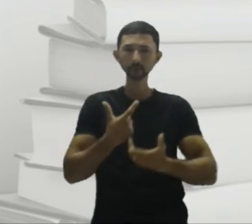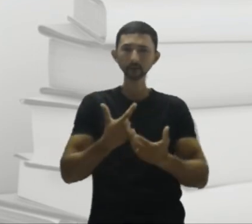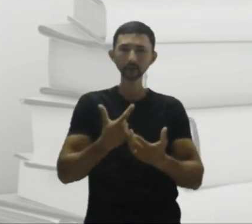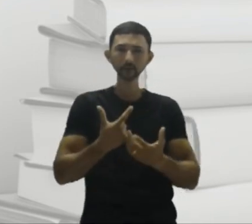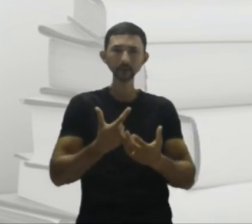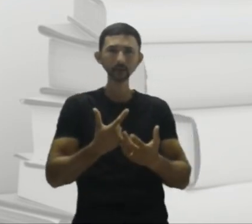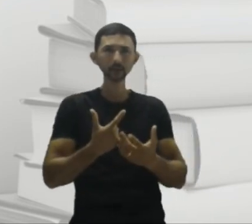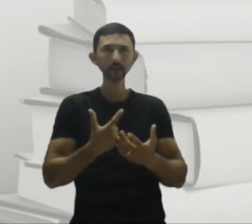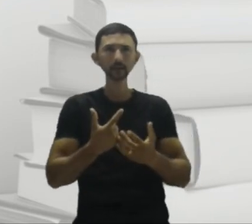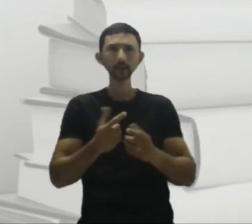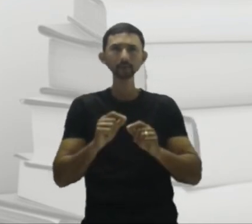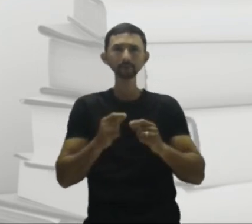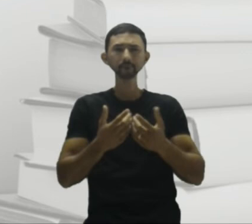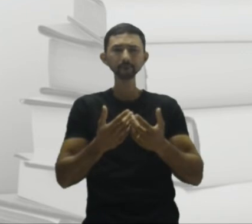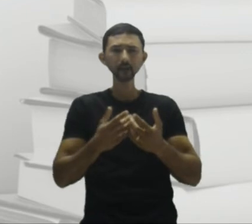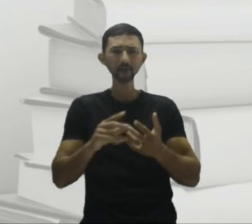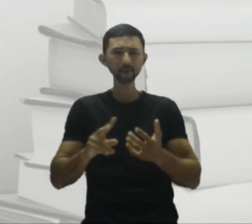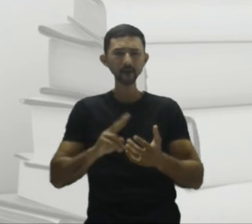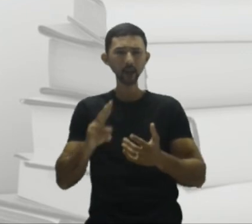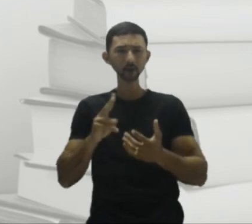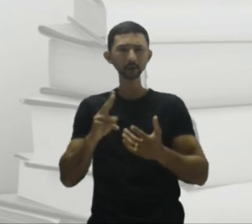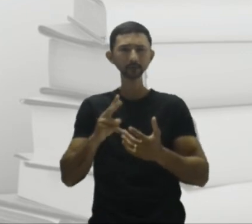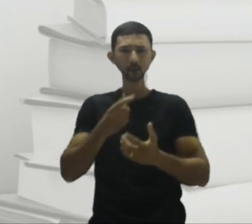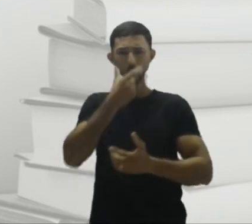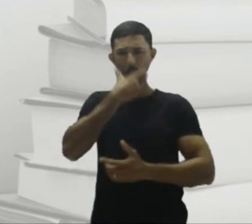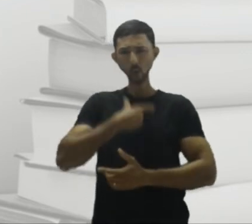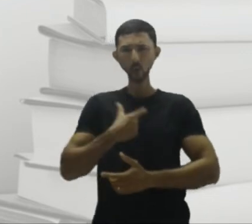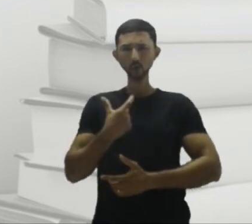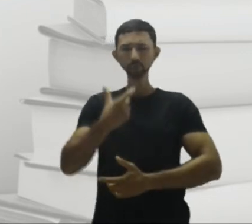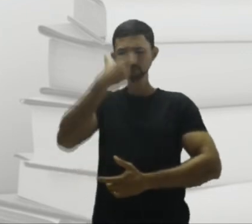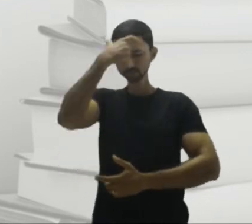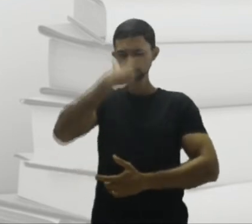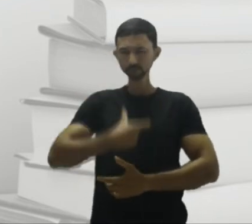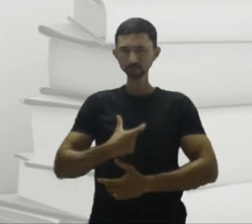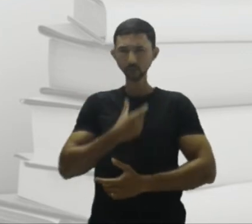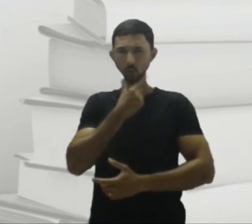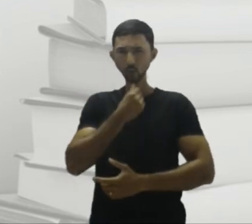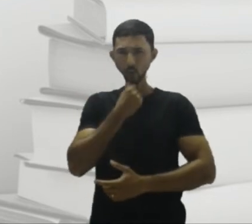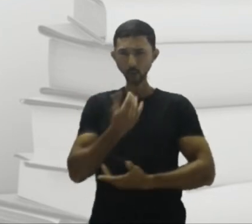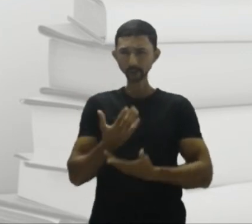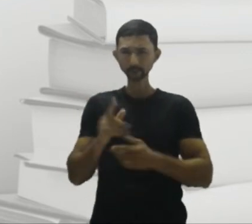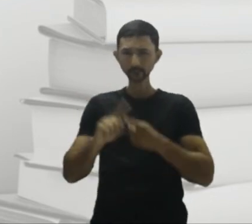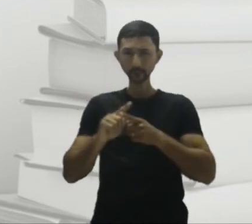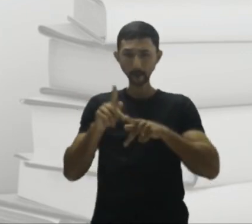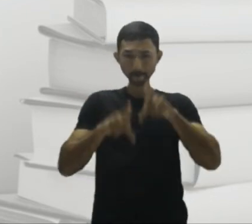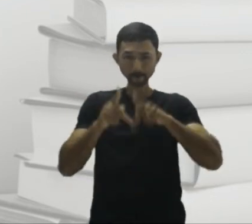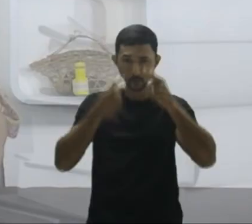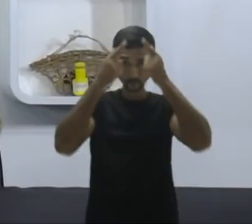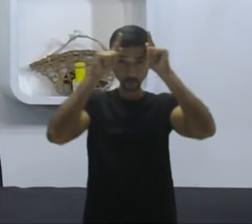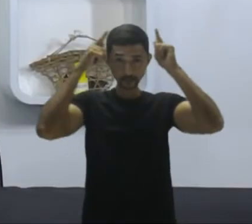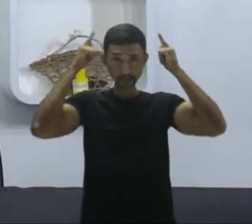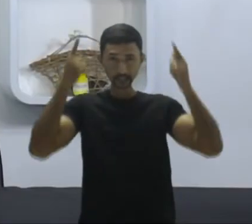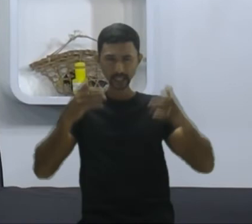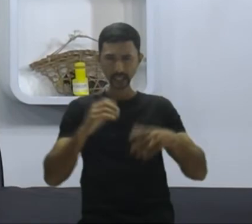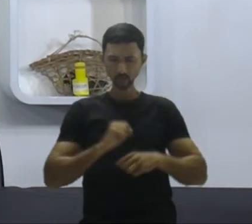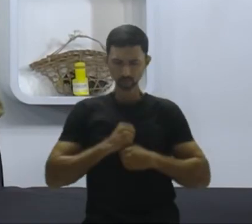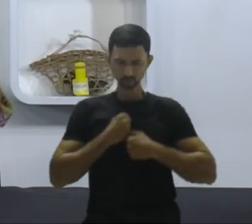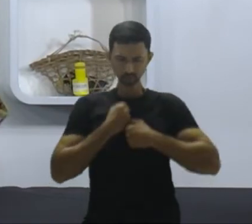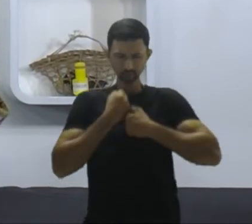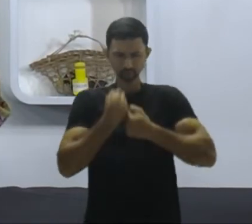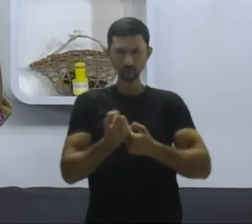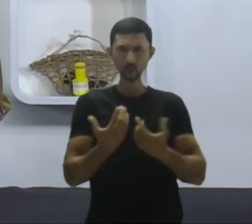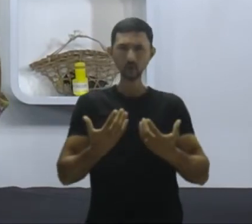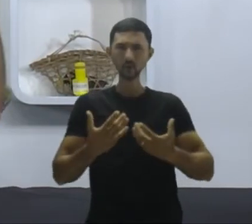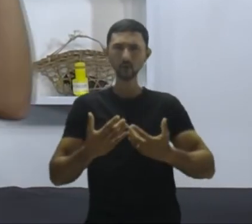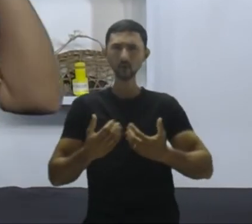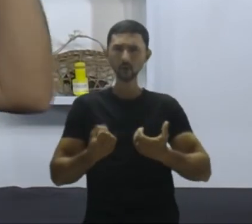só a valorização de Aquiles, a representação de Aquiles, mas de todo o povo grego ali, a bravura daquele